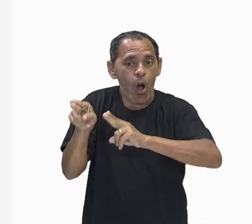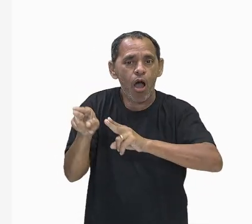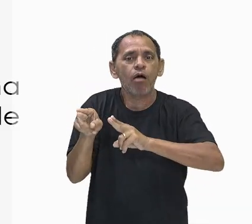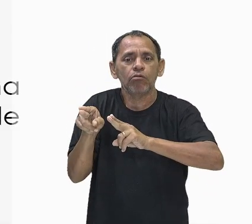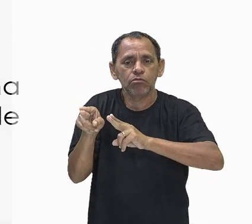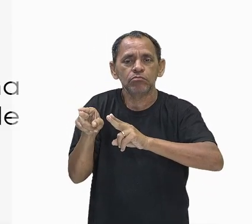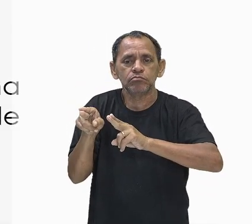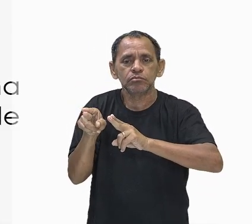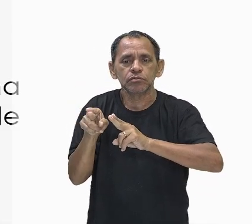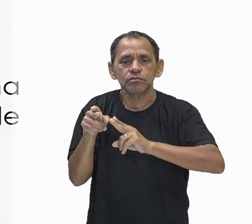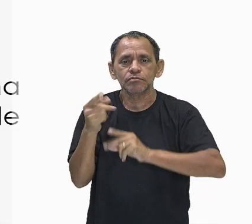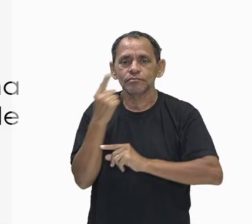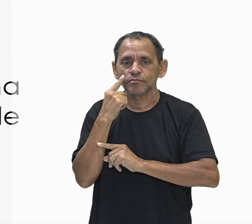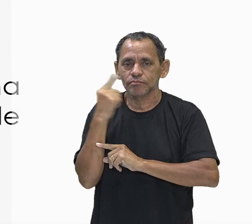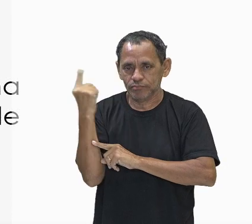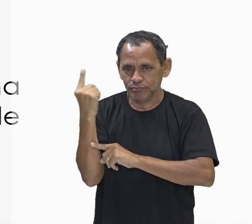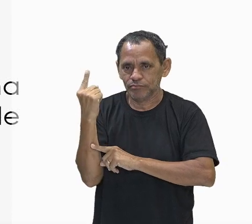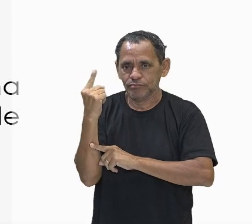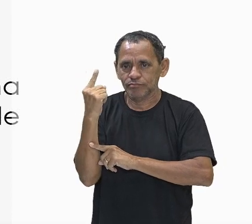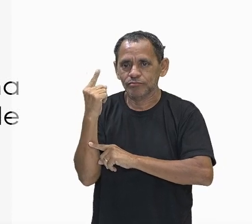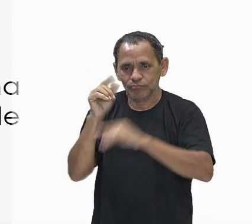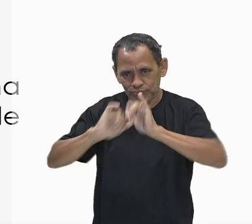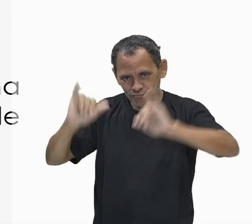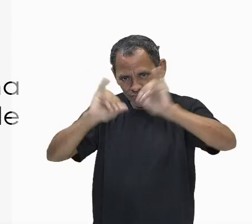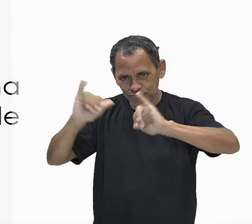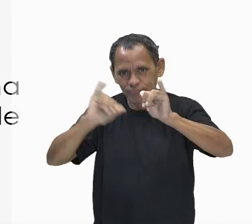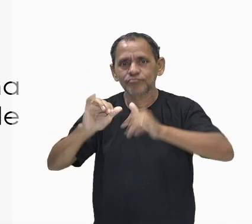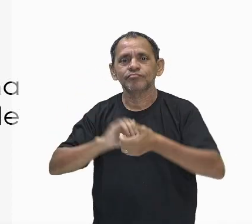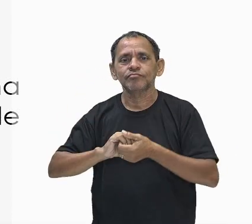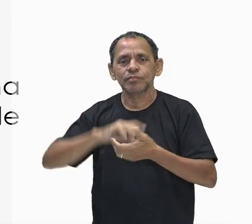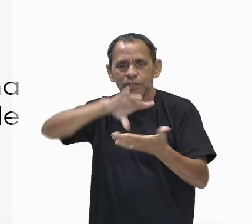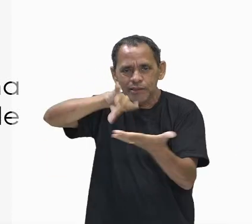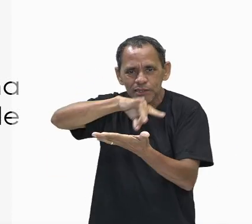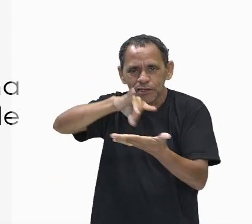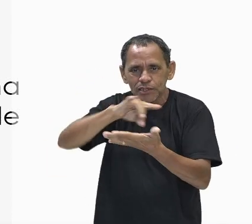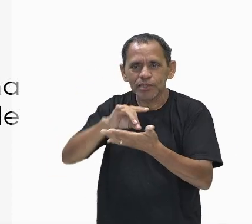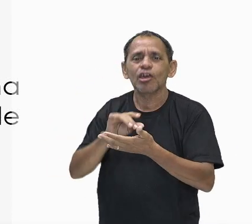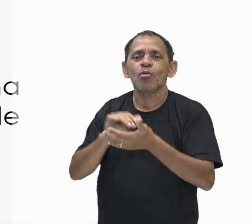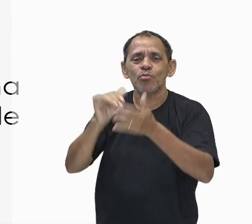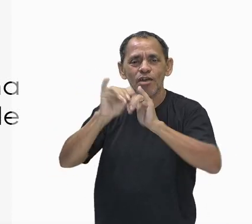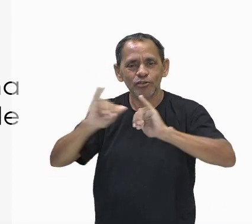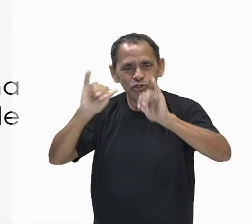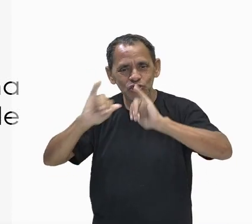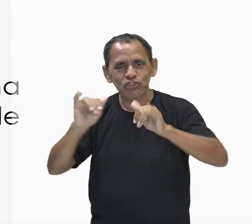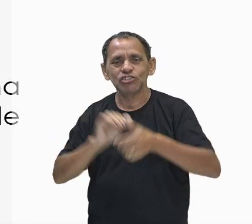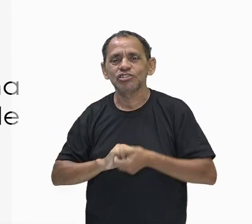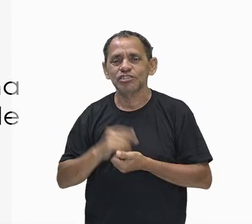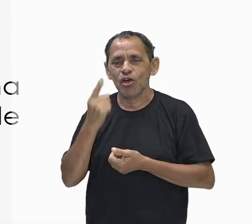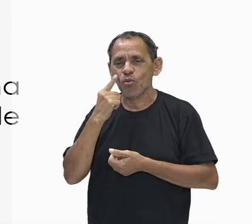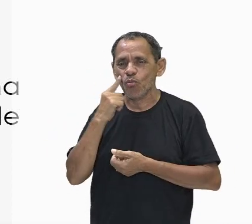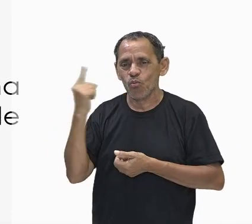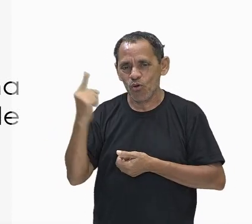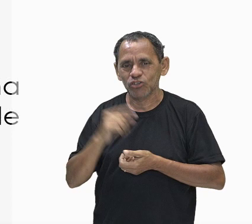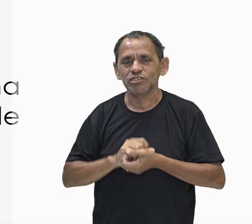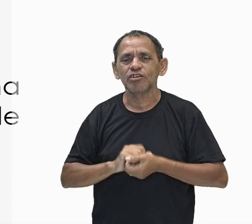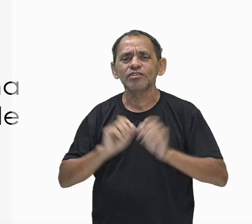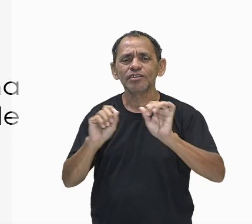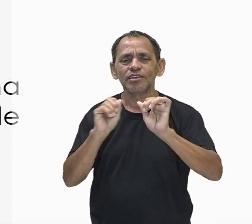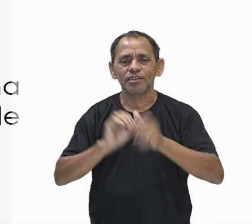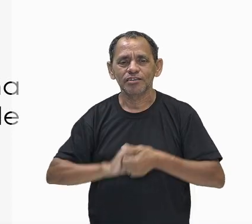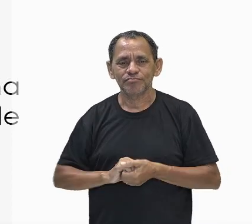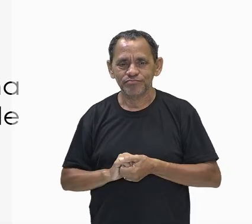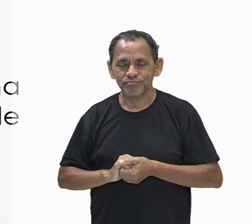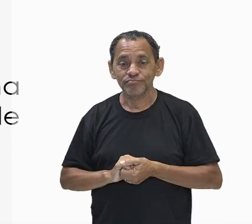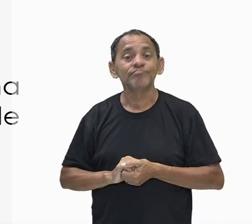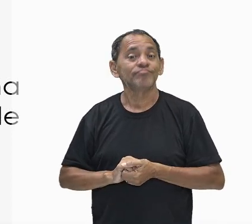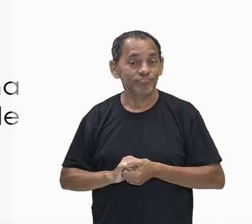aí o nosso noticiário, extra, semeando notícias. O que ele está trazendo aí de notícia? Bem, nessa